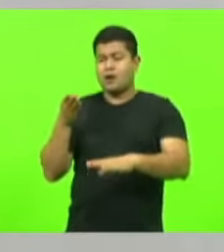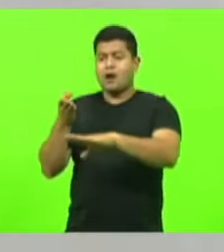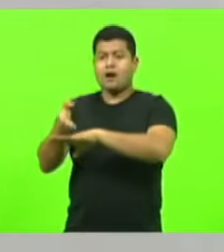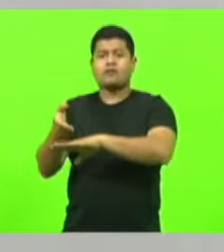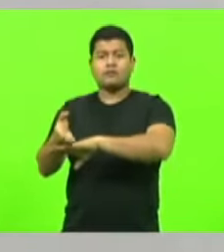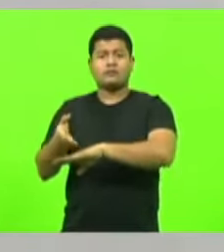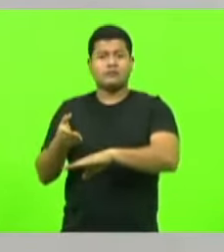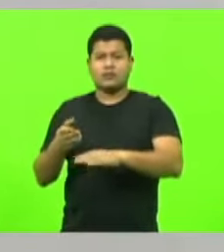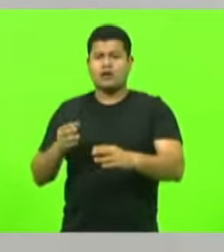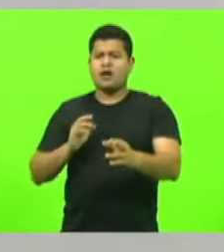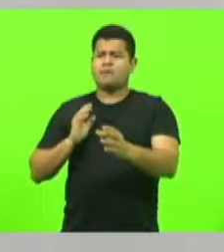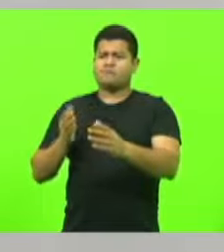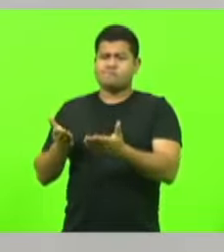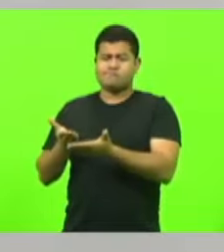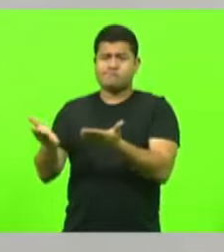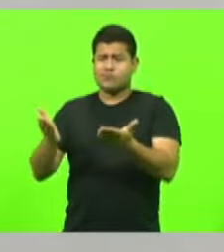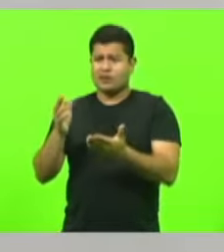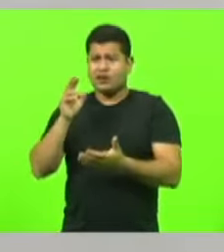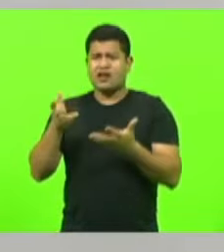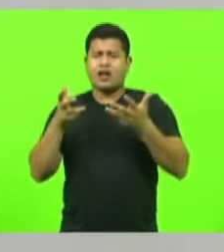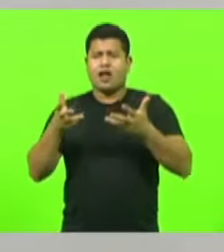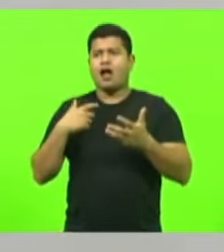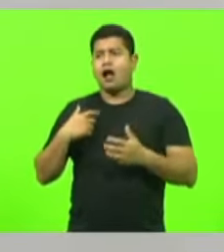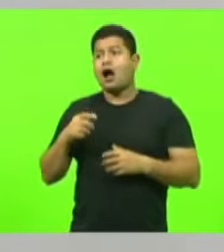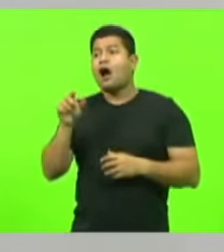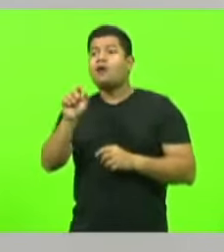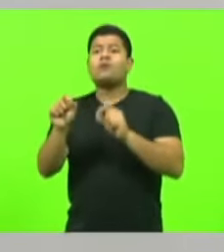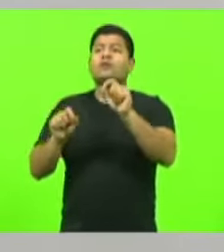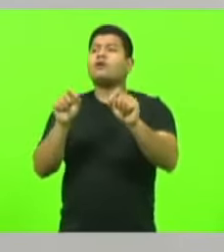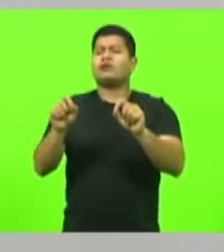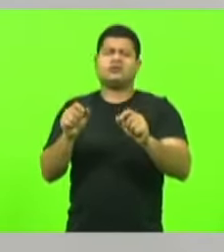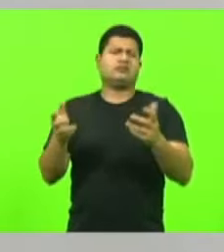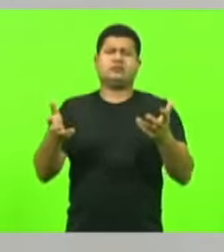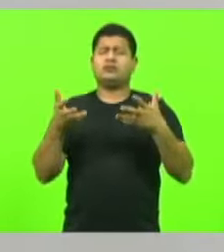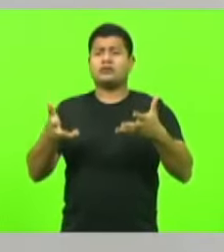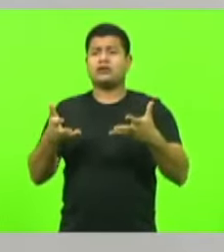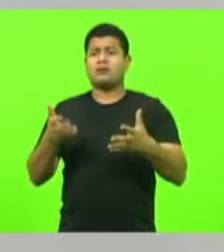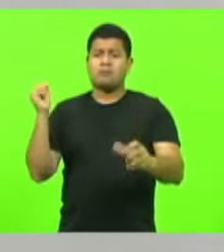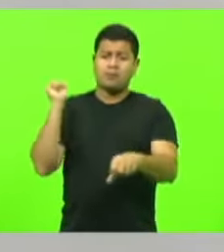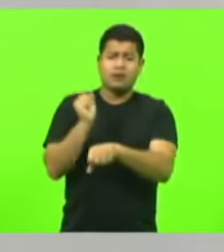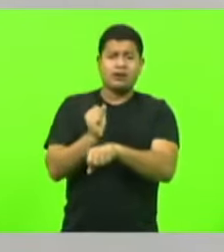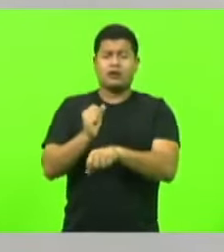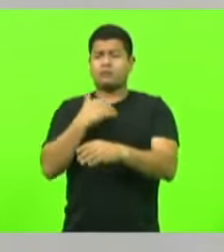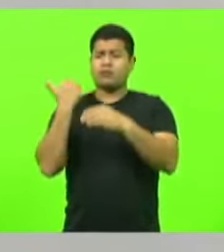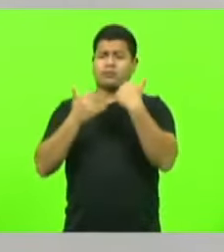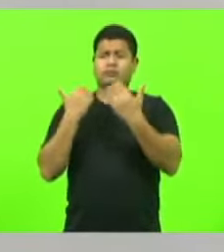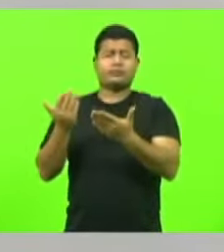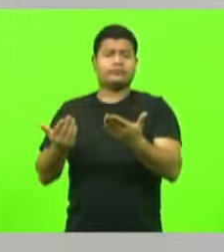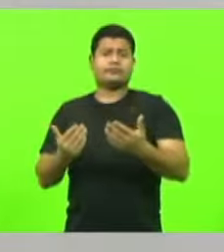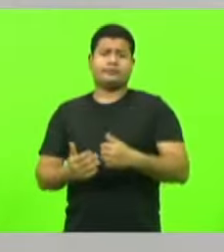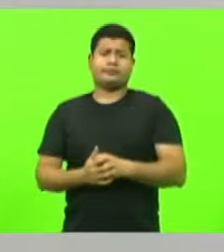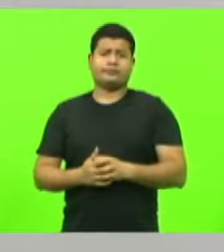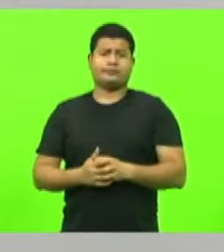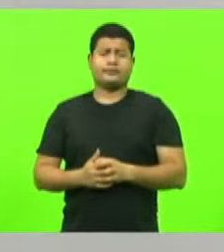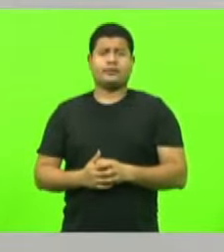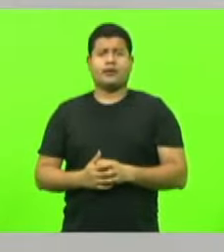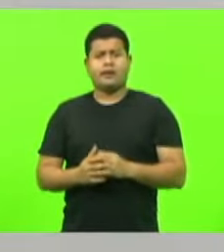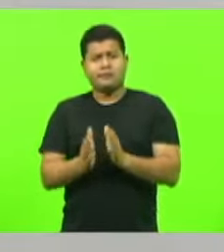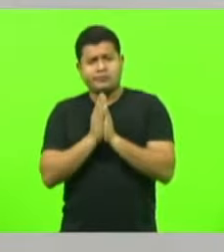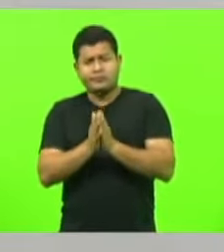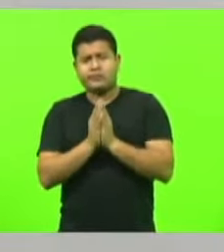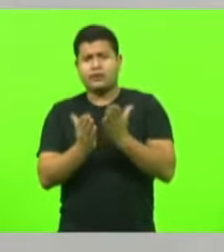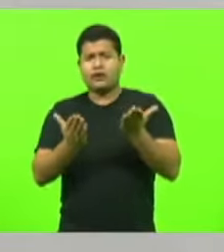cansado de conversinha fiada. São mais de 100 mortes por ano. Senador, pelo amor de Deus, vamos botar